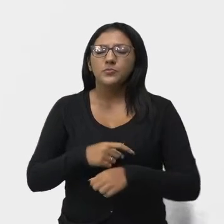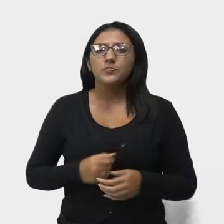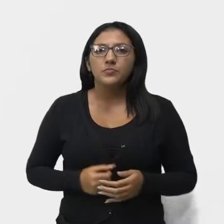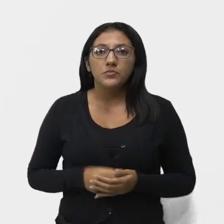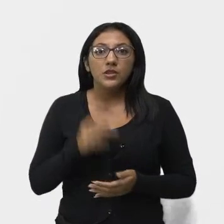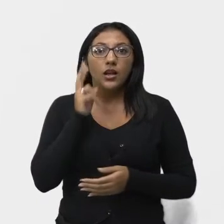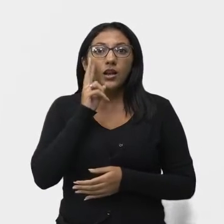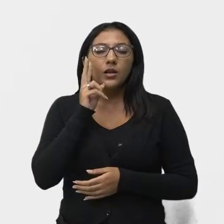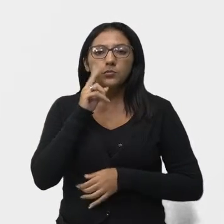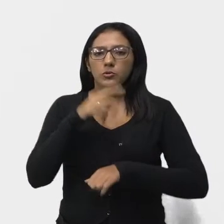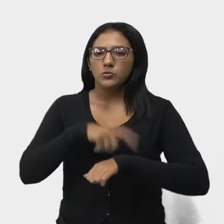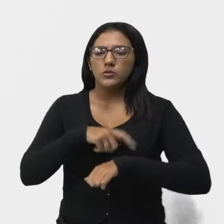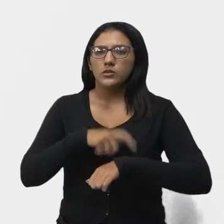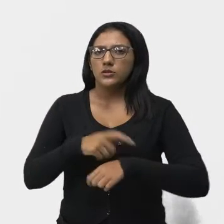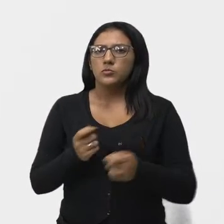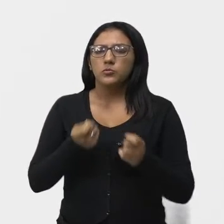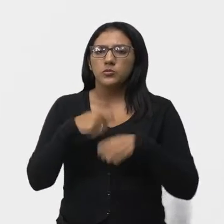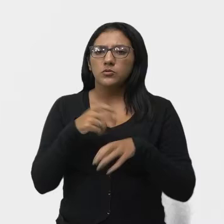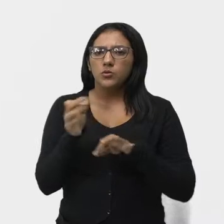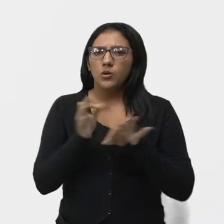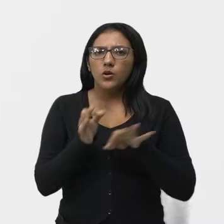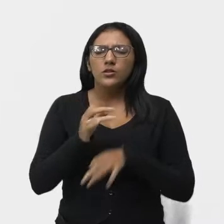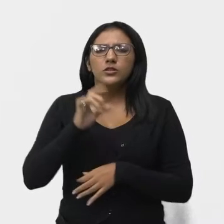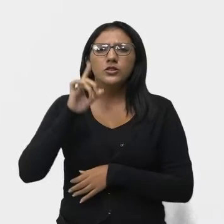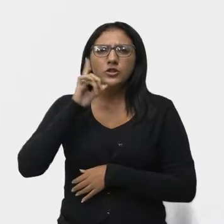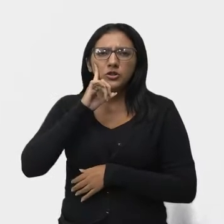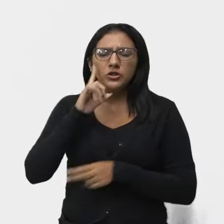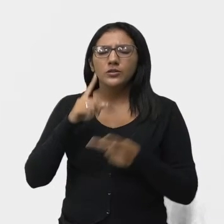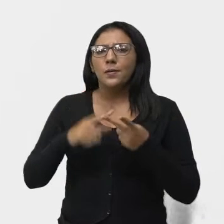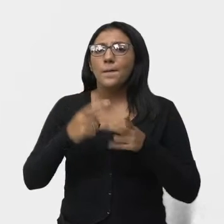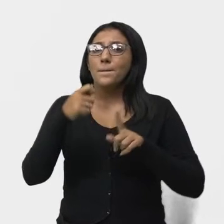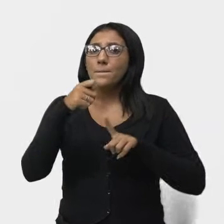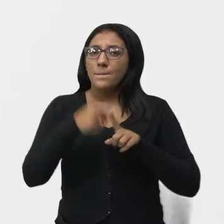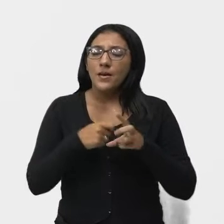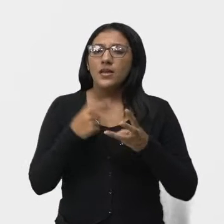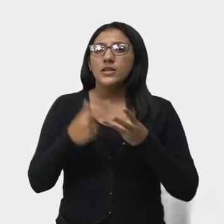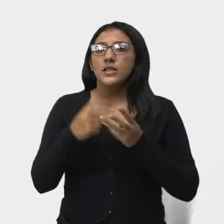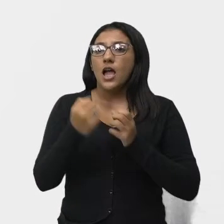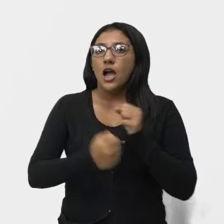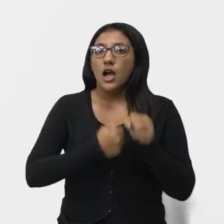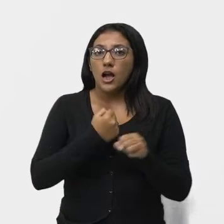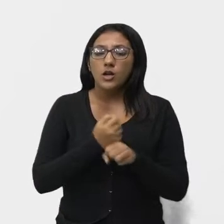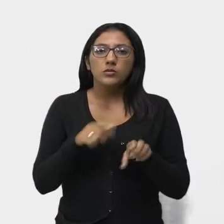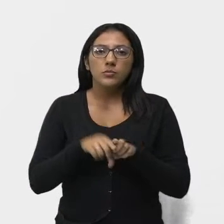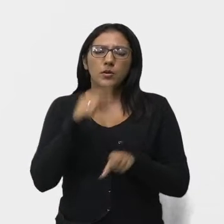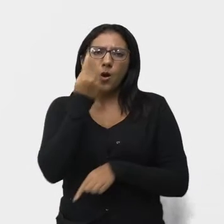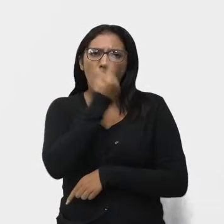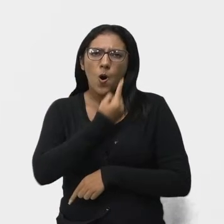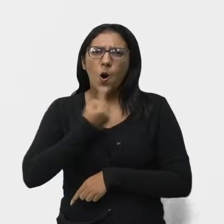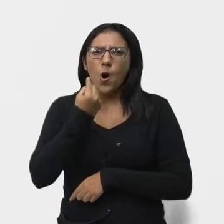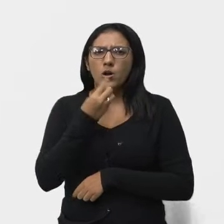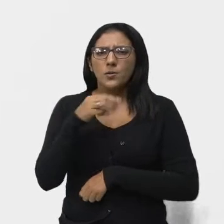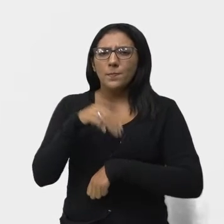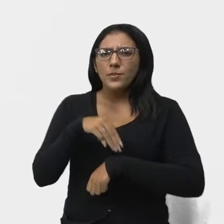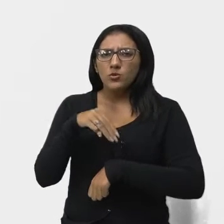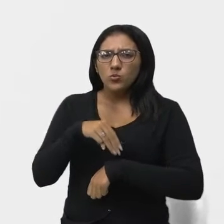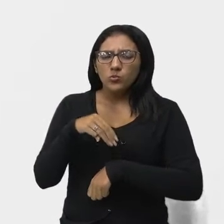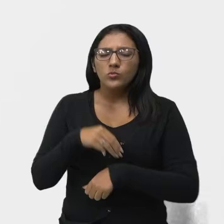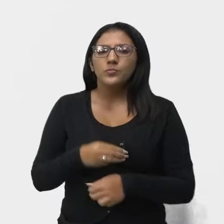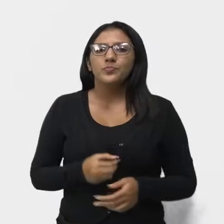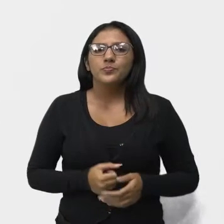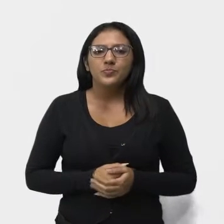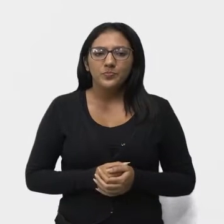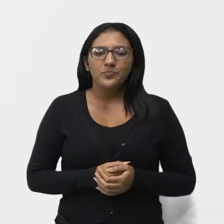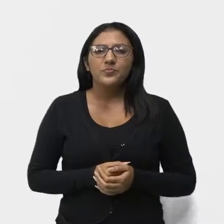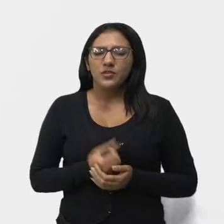que tempo a gente pode medir em dias, em meses, em anos, em horas e minutos, não é? Temos